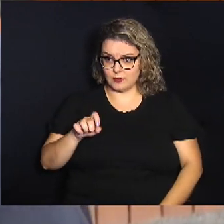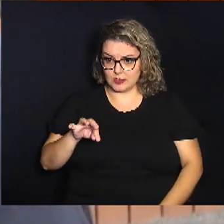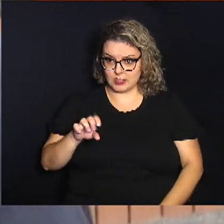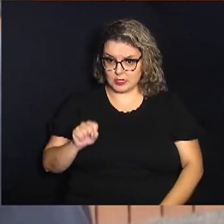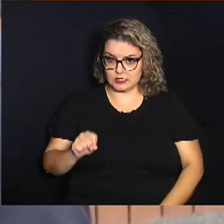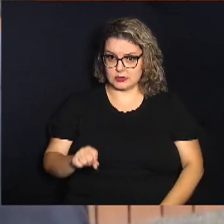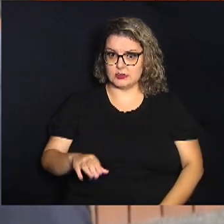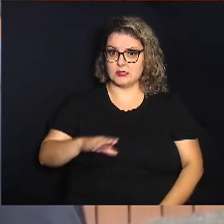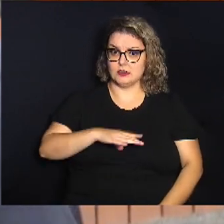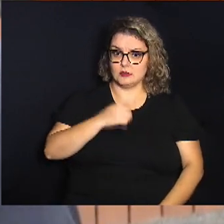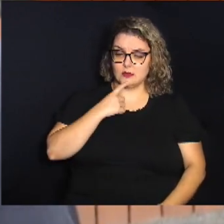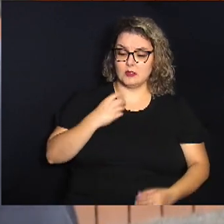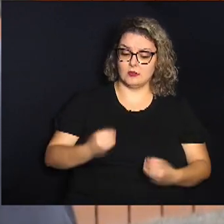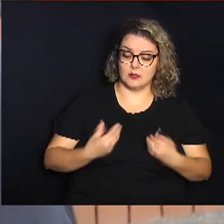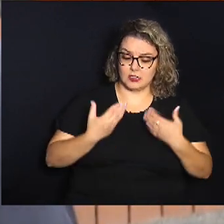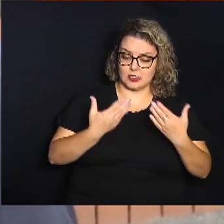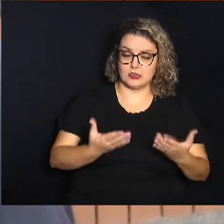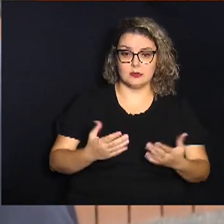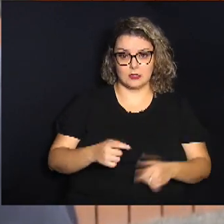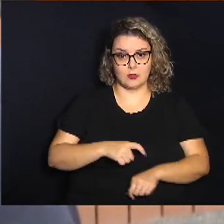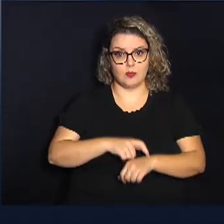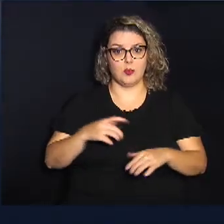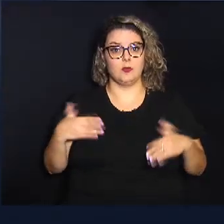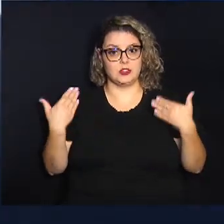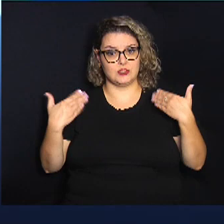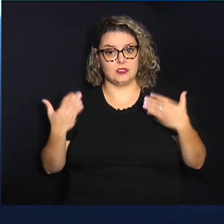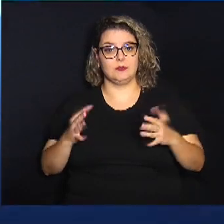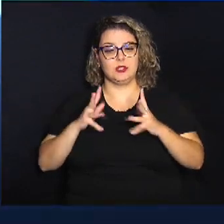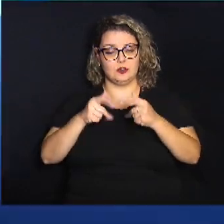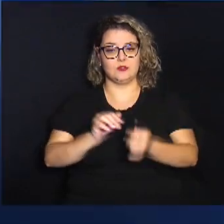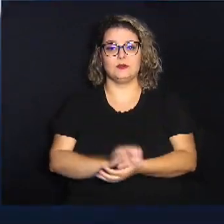trazer um momento de alegria e felicidade para todos